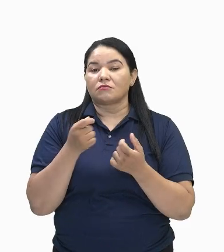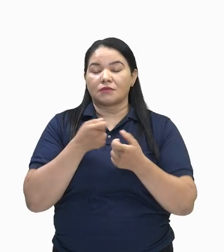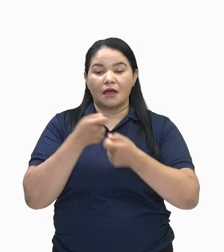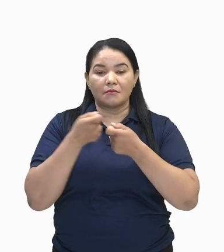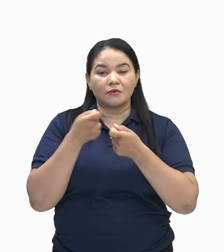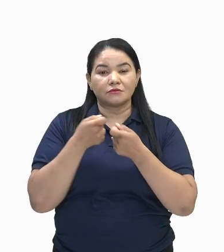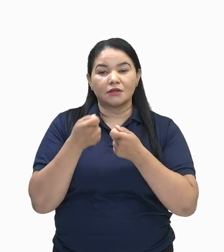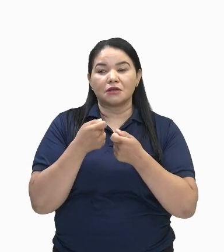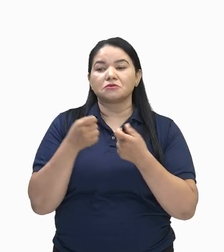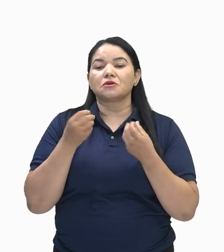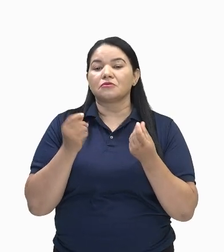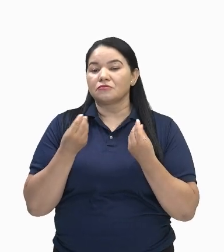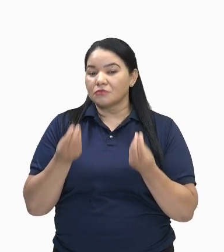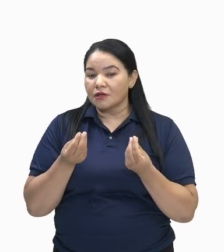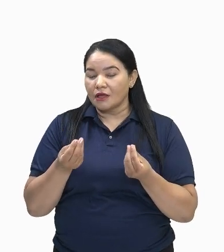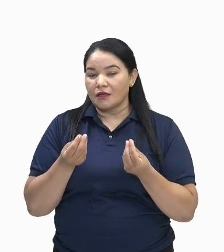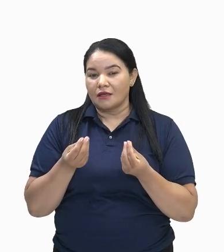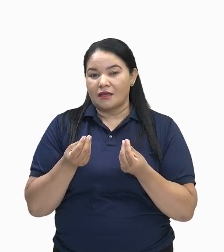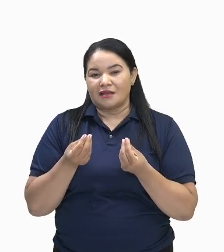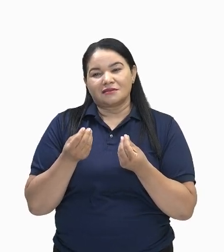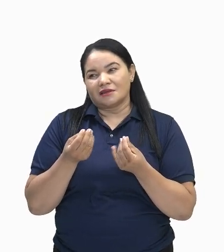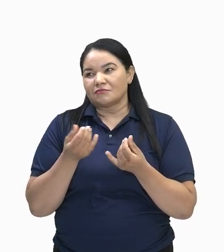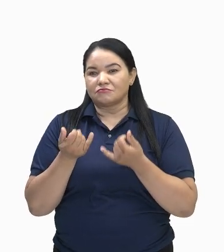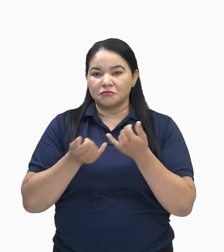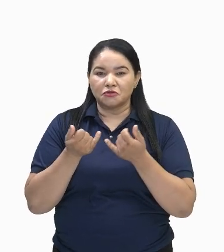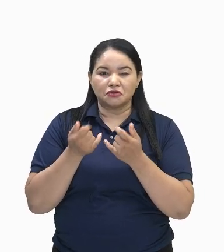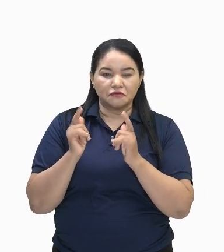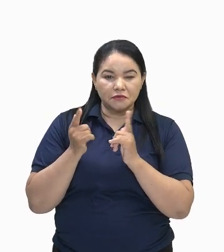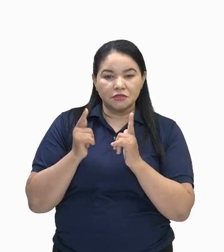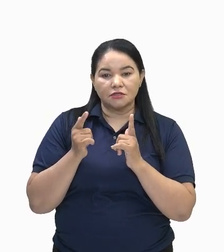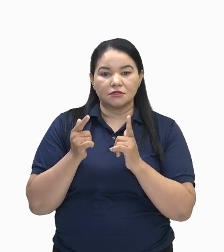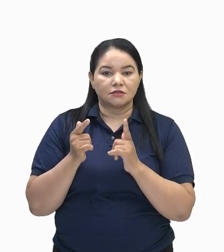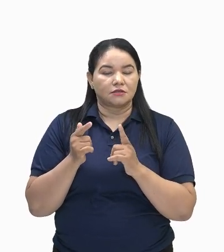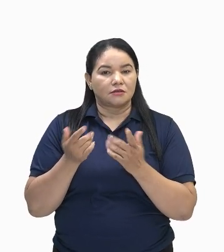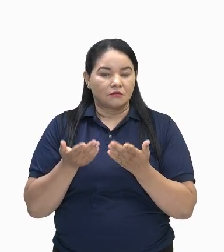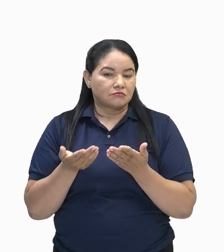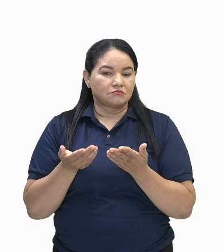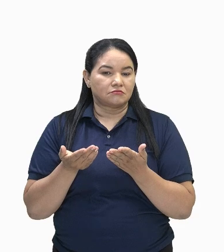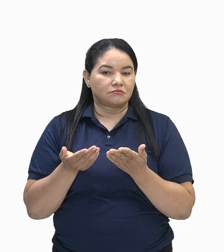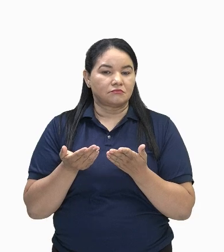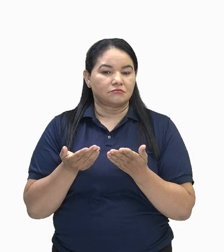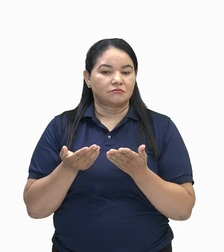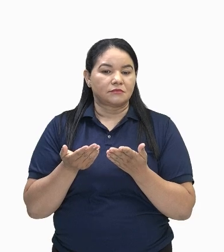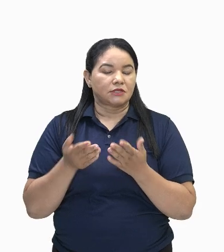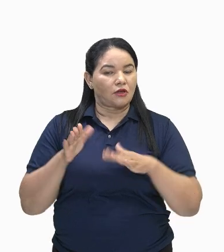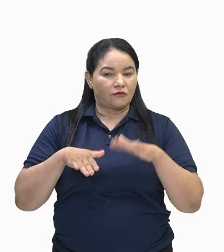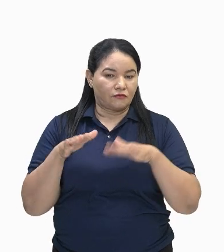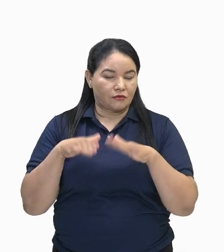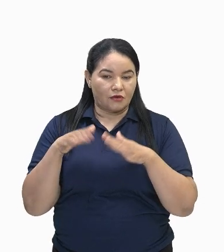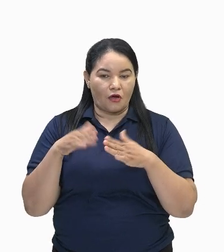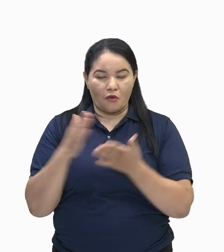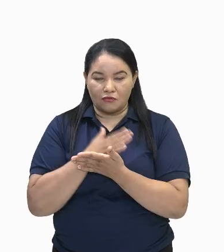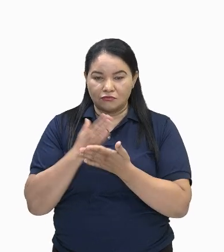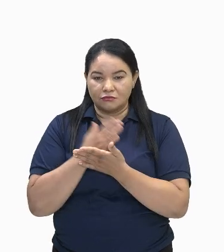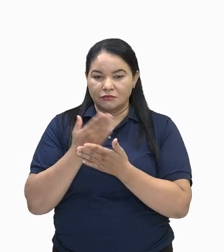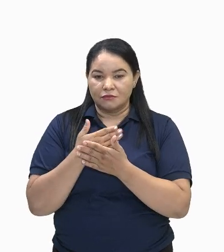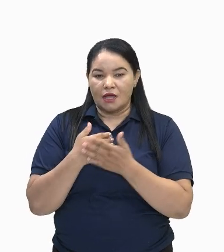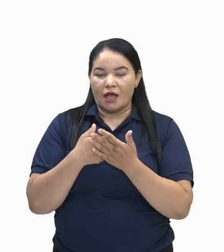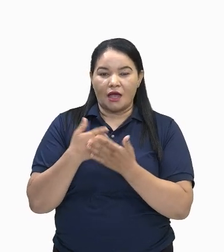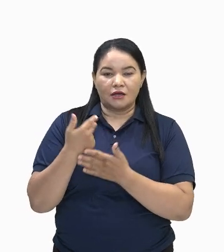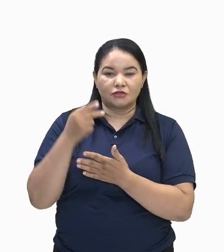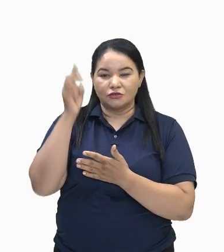reportagem? Será que é entreter, né? Assim como nós encontramos algumas histórias em